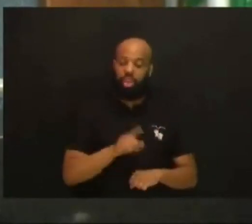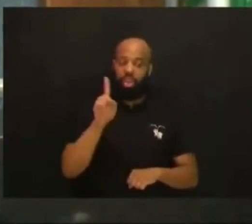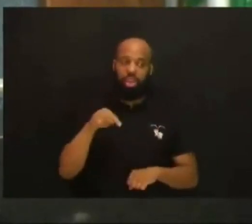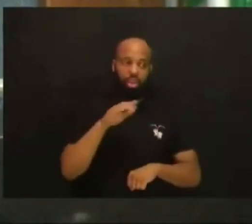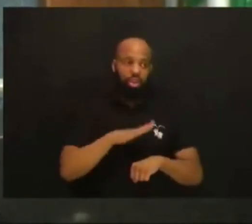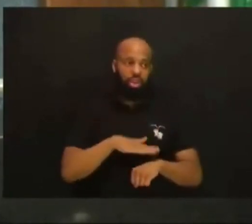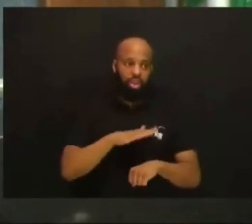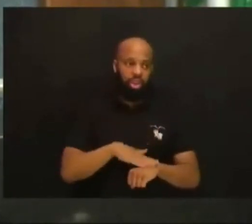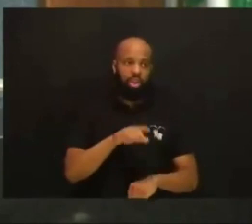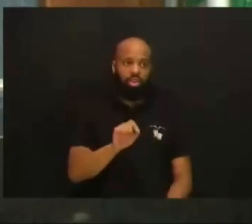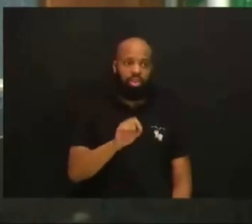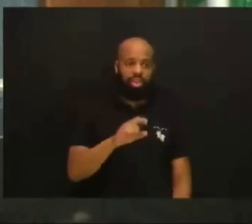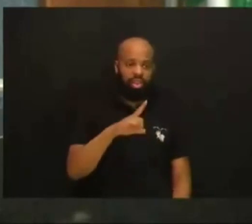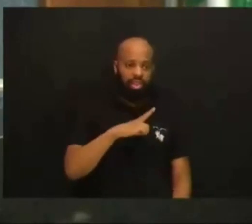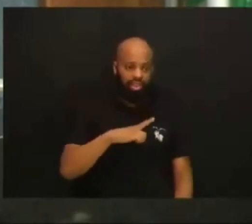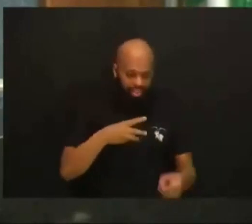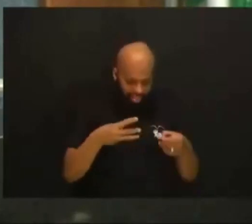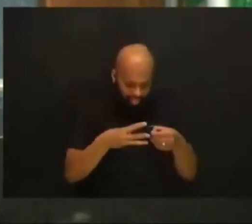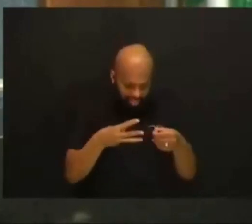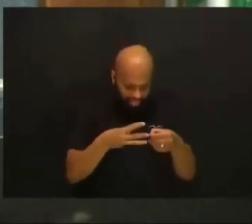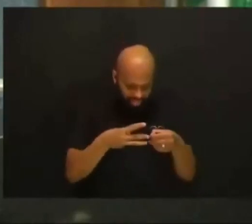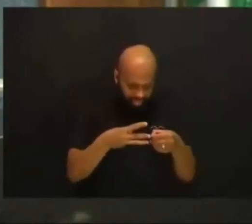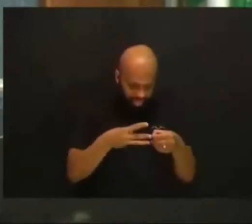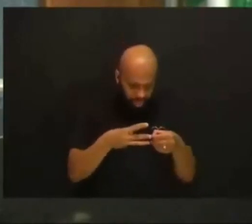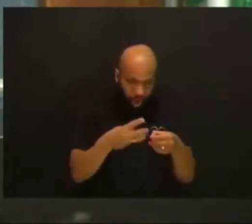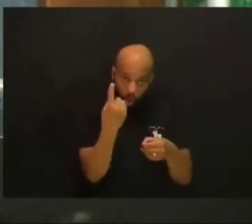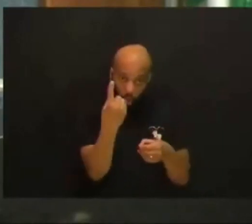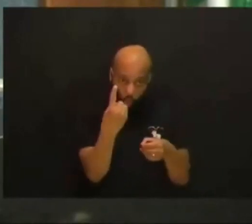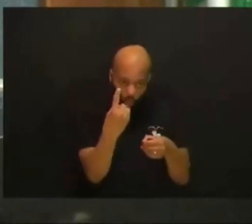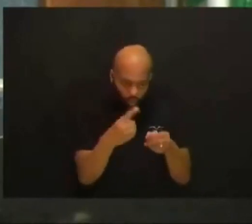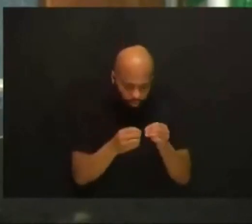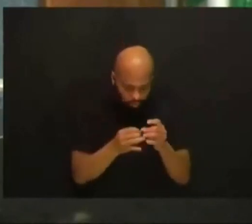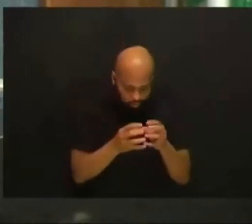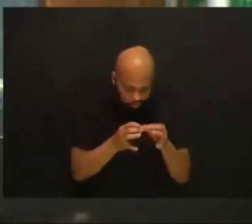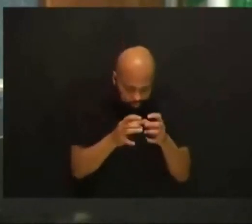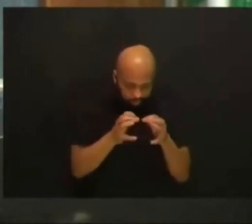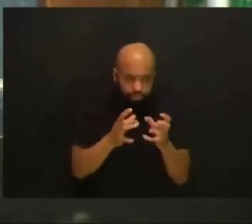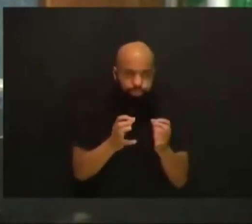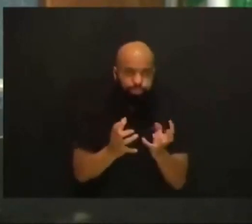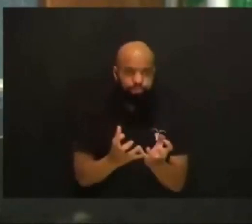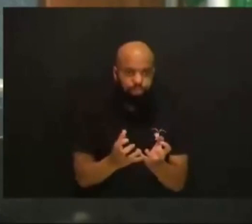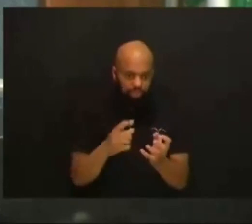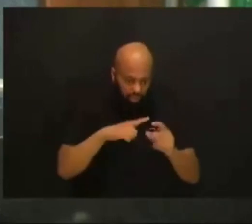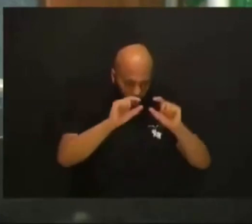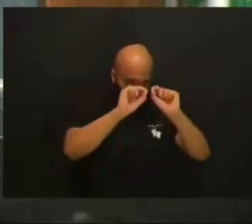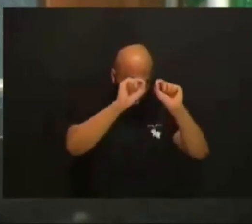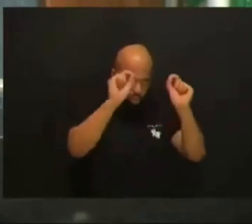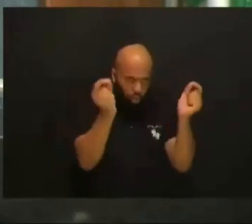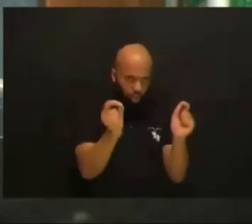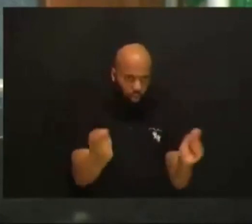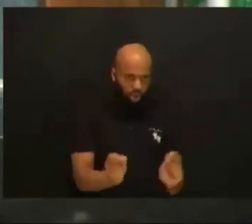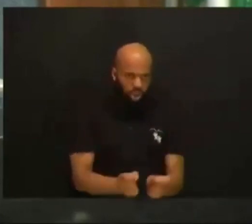onde aquela célula unicelular se torna um organismo com múltiplas funções, e é isso que eu vou